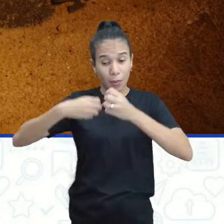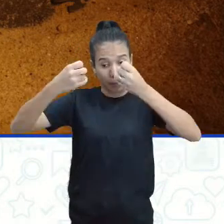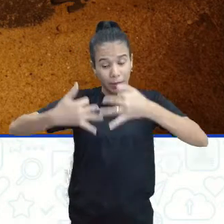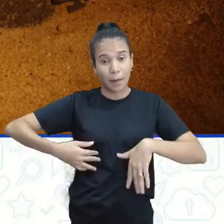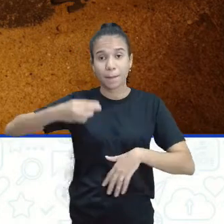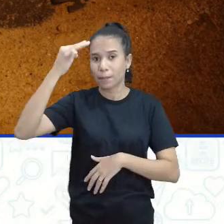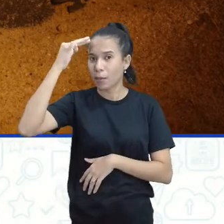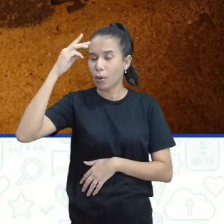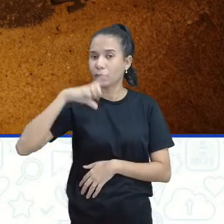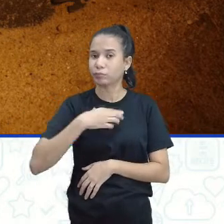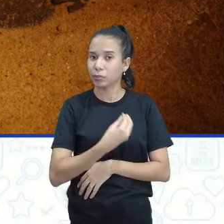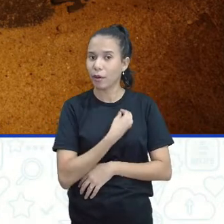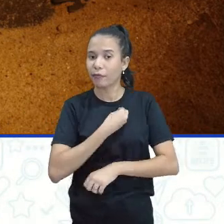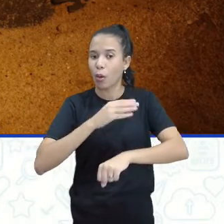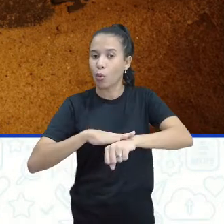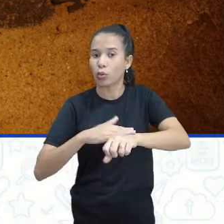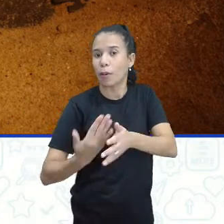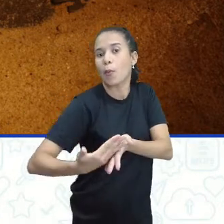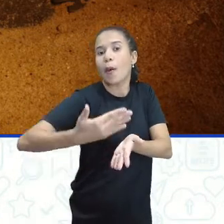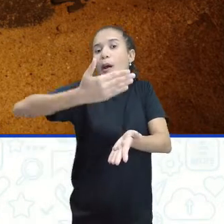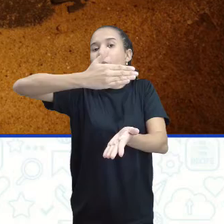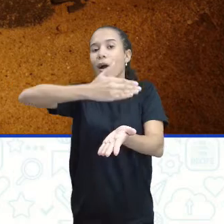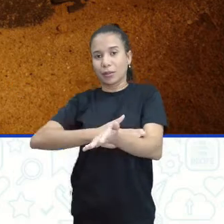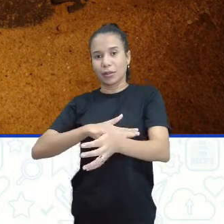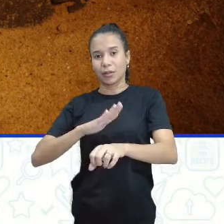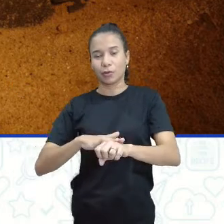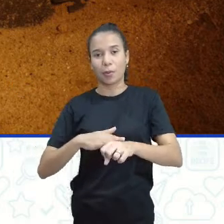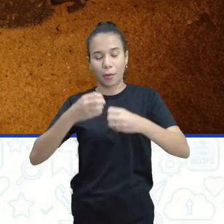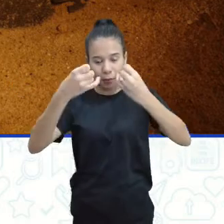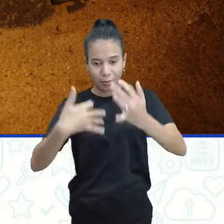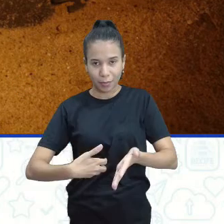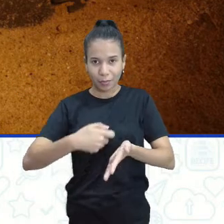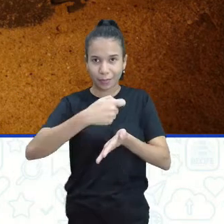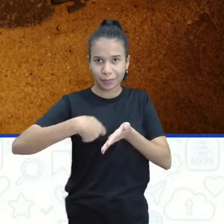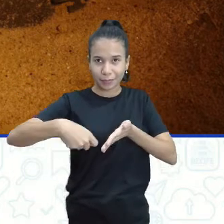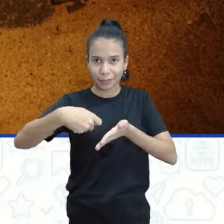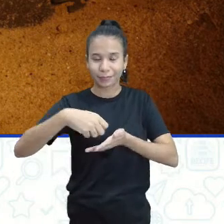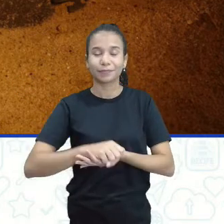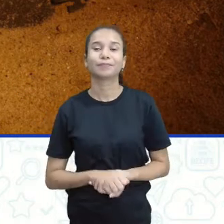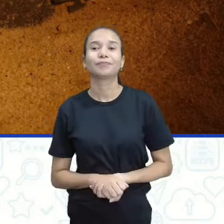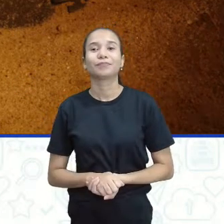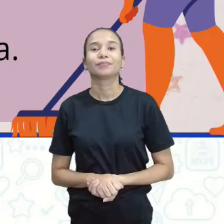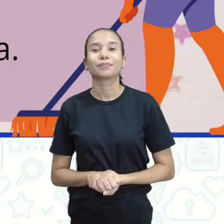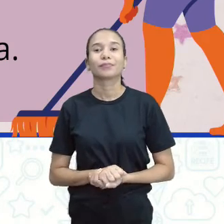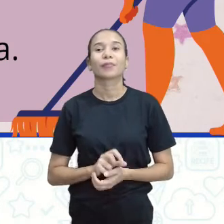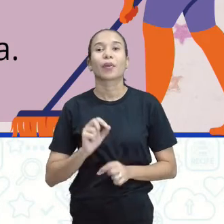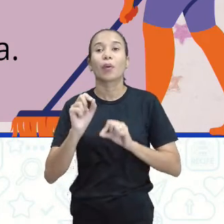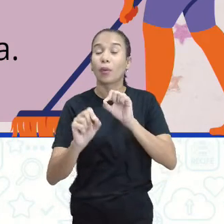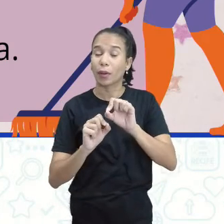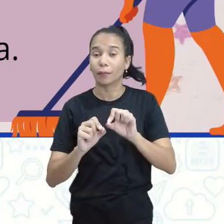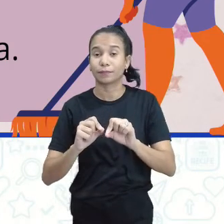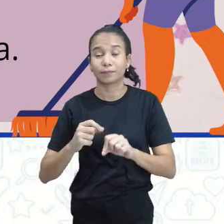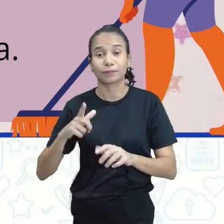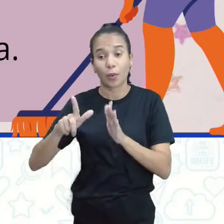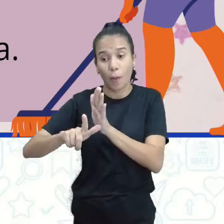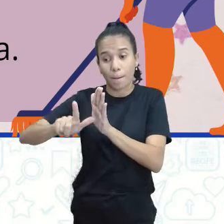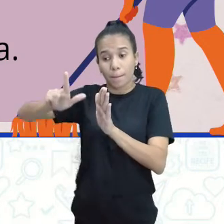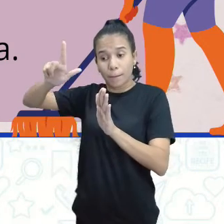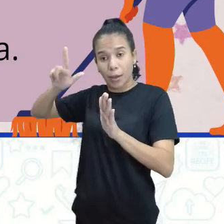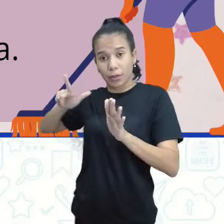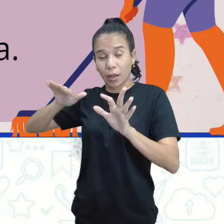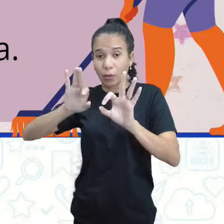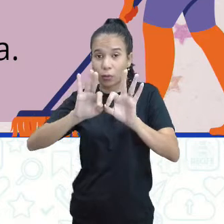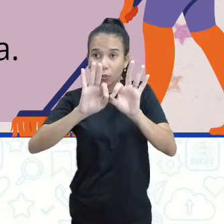são situados num tempo anterior ao momento da escrita, né? Ao momento do relato. Então, a gente tem o pretérito simples, o